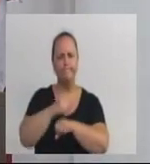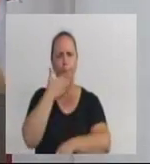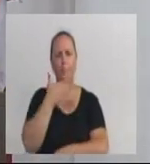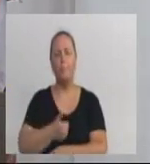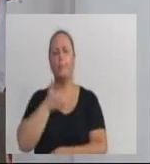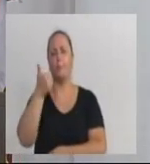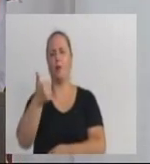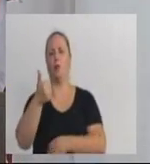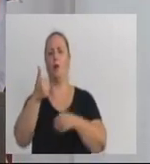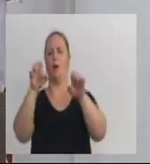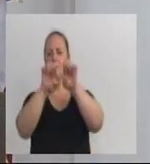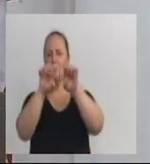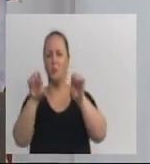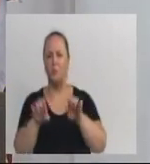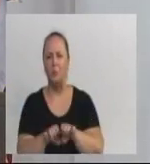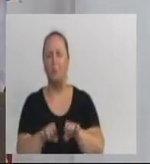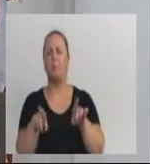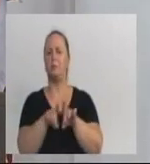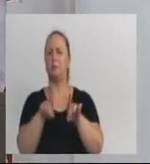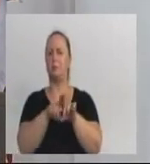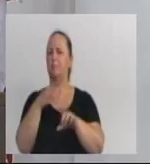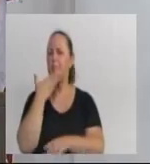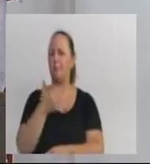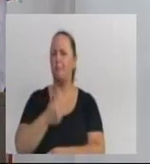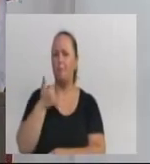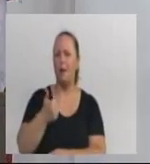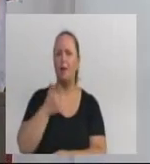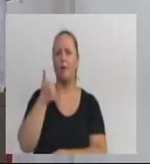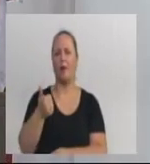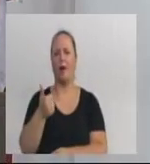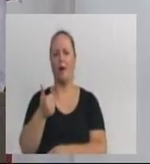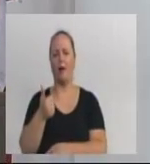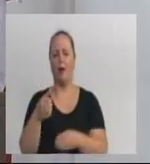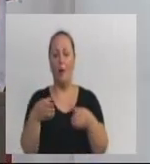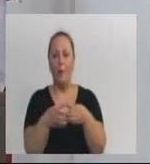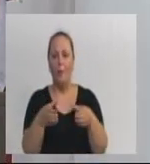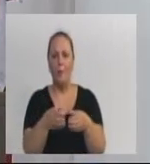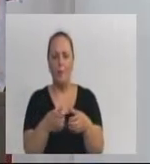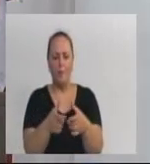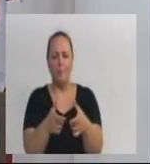e melhorar o aporte de pessoas